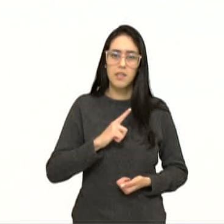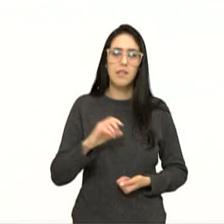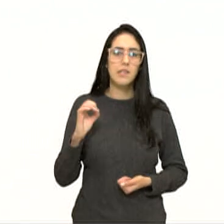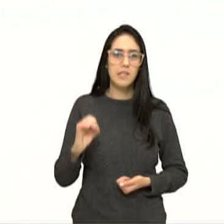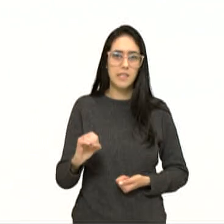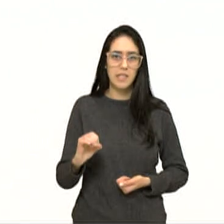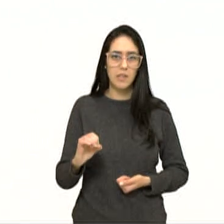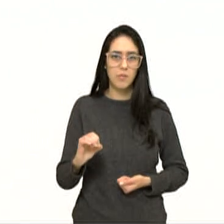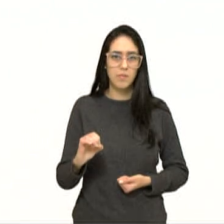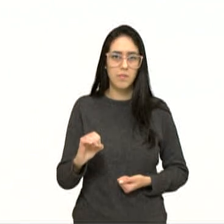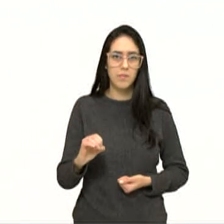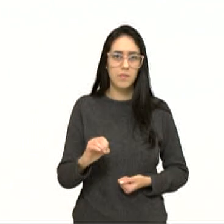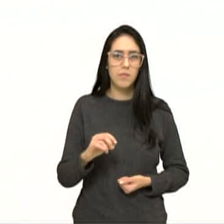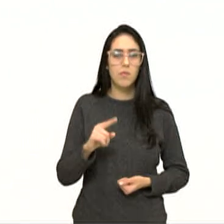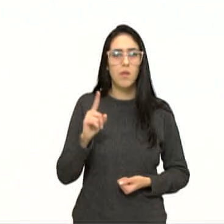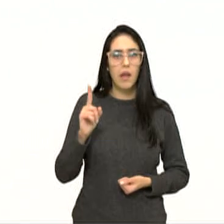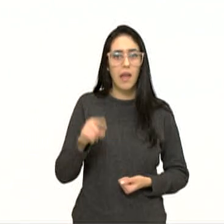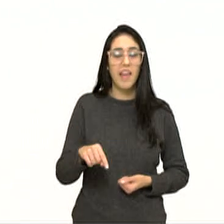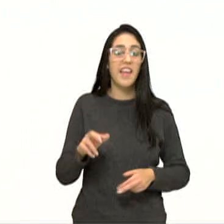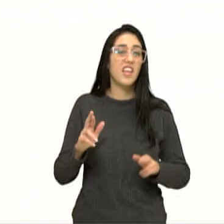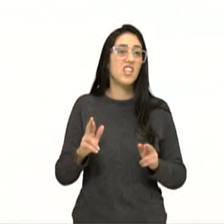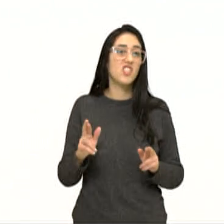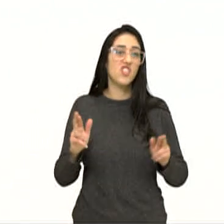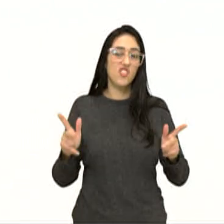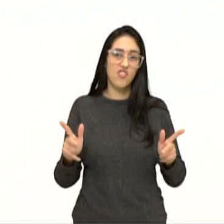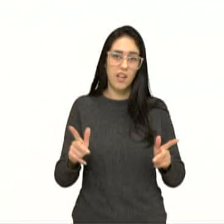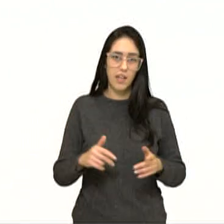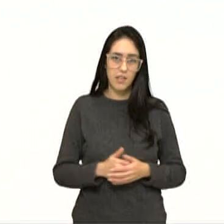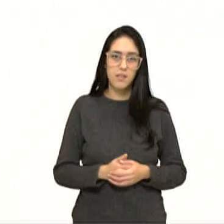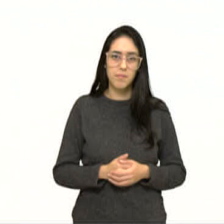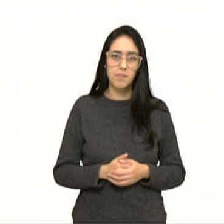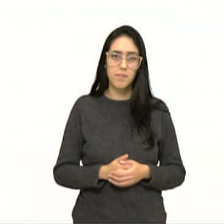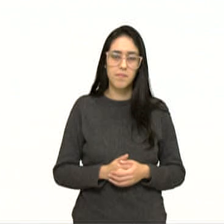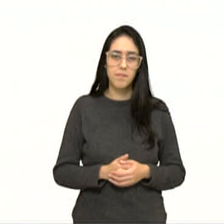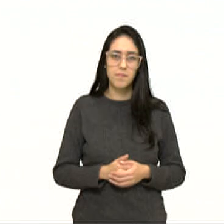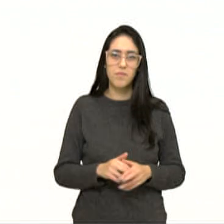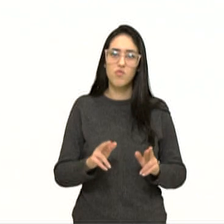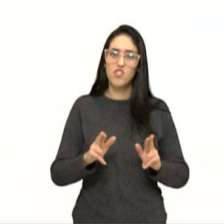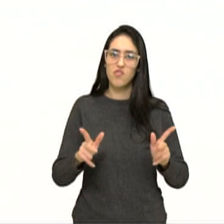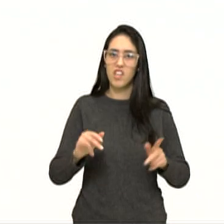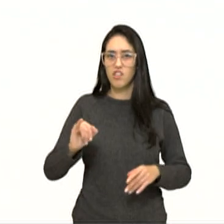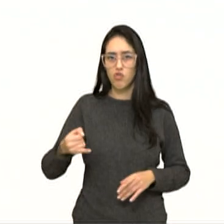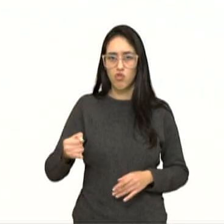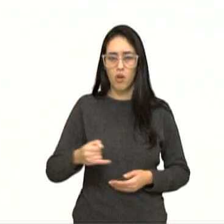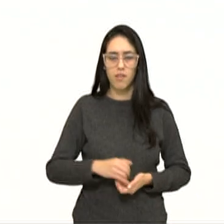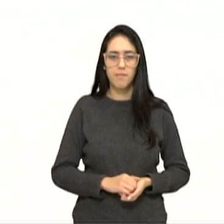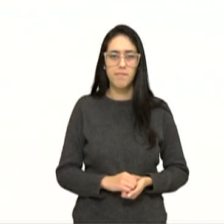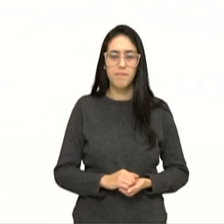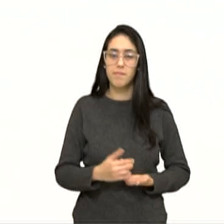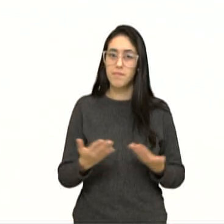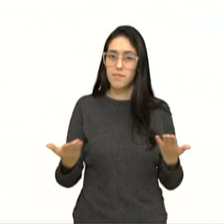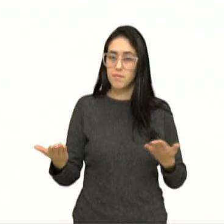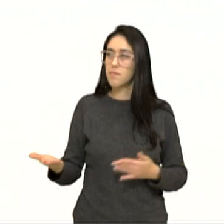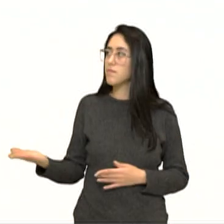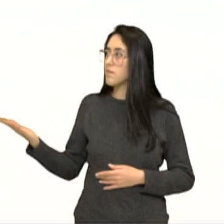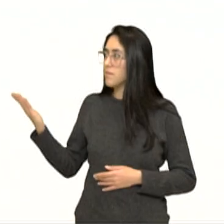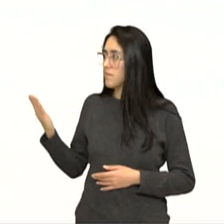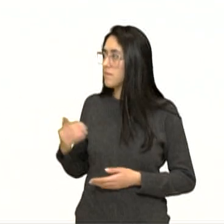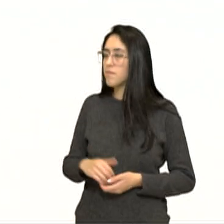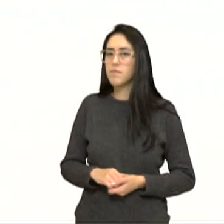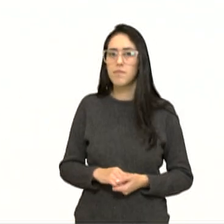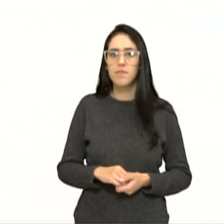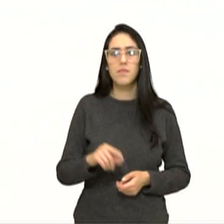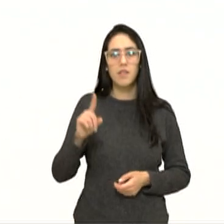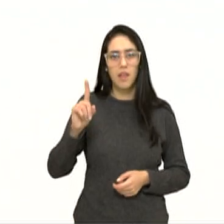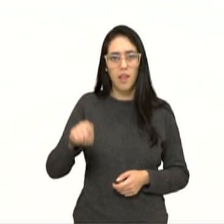zero, porque eles vão ser diferentes e diferente de J. Tá? Então, dessa forma é que eu